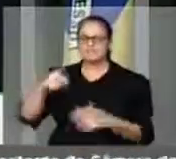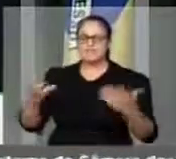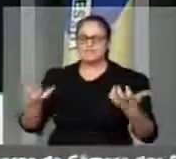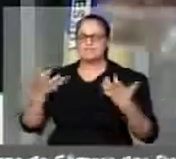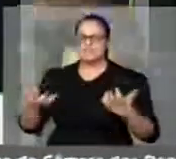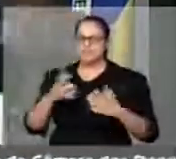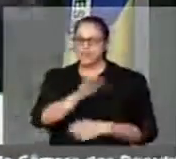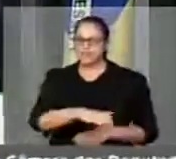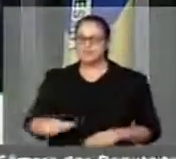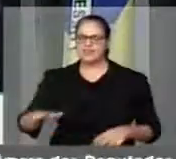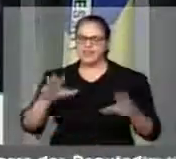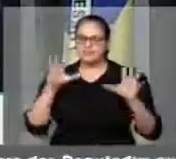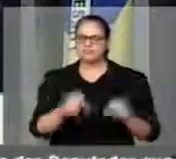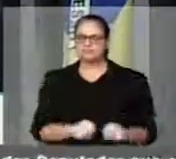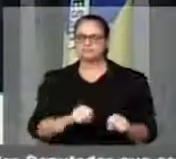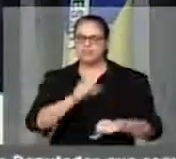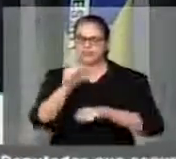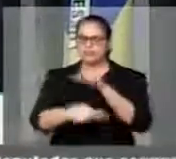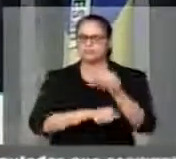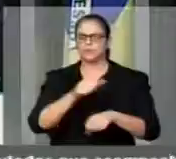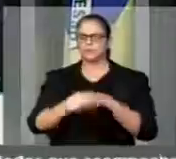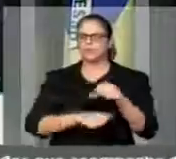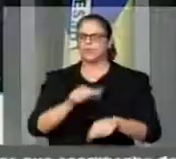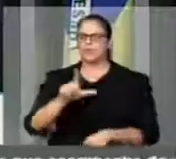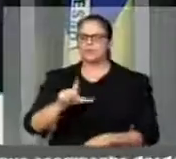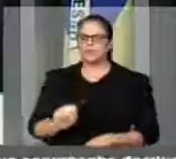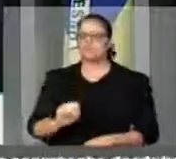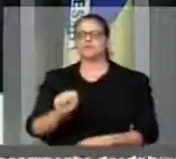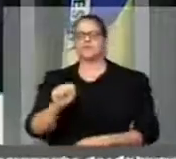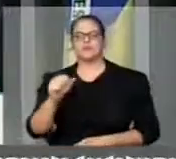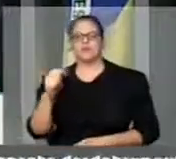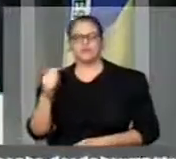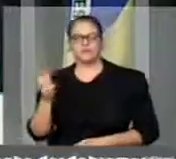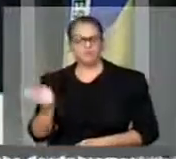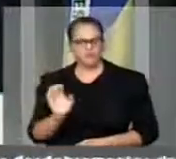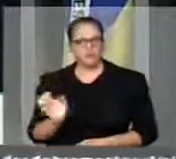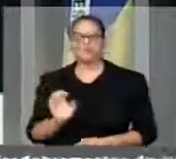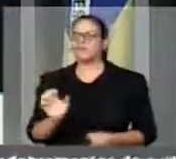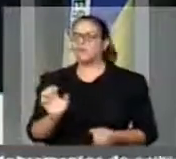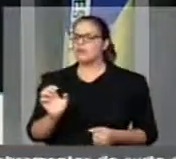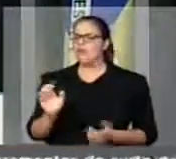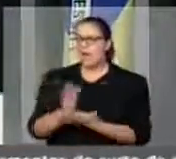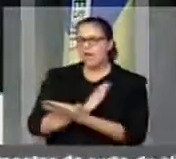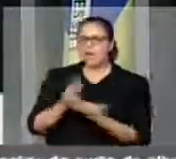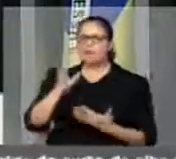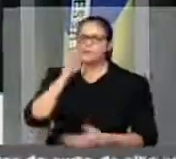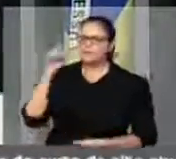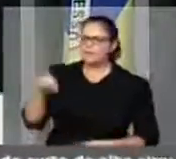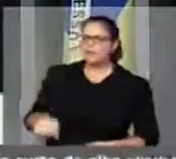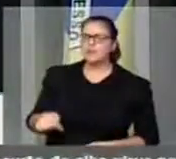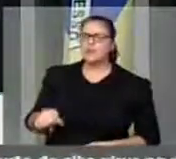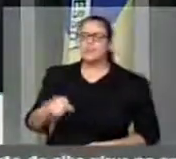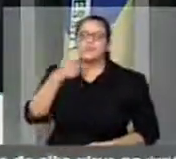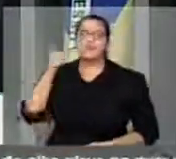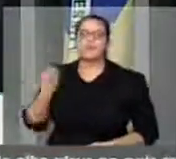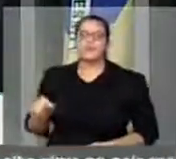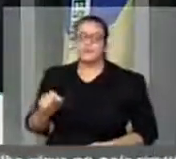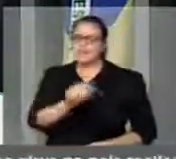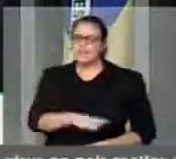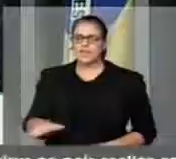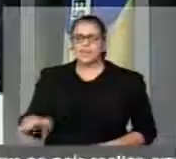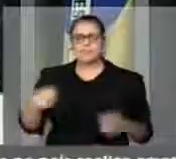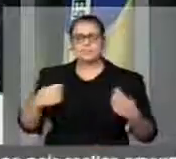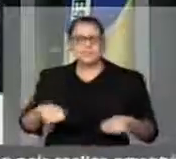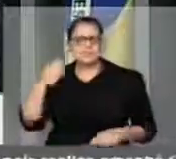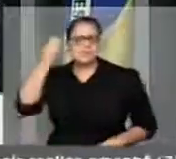nossas crianças em homossexuais. Nós não aceitamos isso. E há deputados aqui que defendem que as crianças devem ter todo tipo